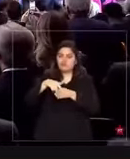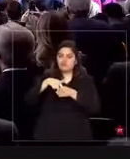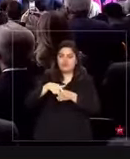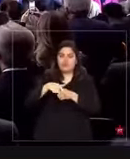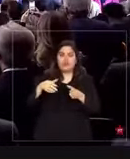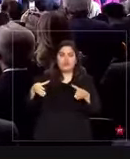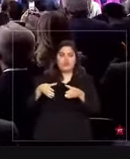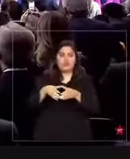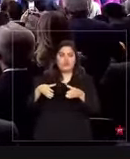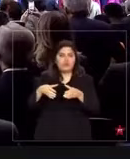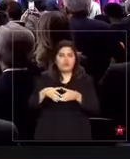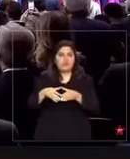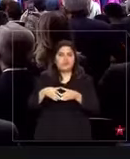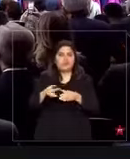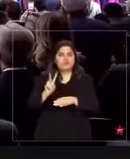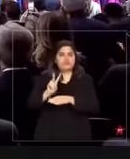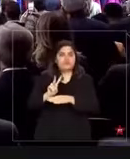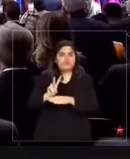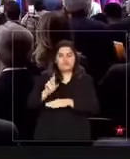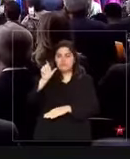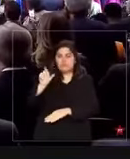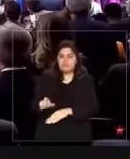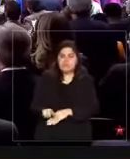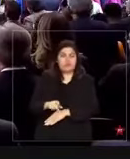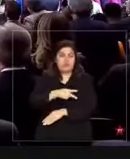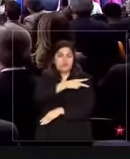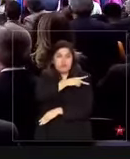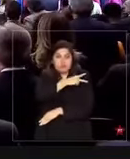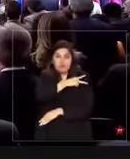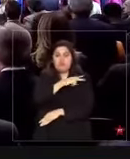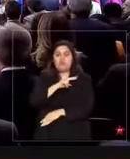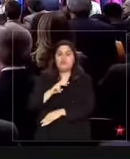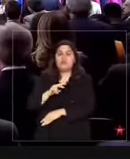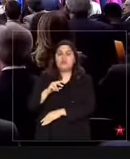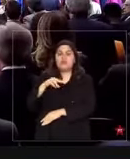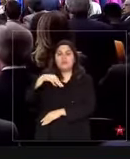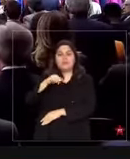Guardas, regida pelo Tenente Cláudio Márcio Araújo da Luz.